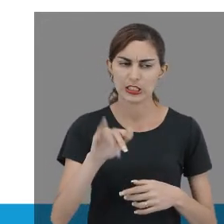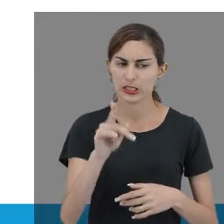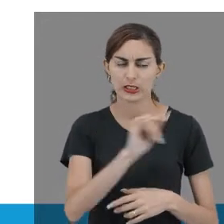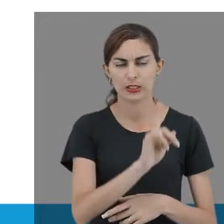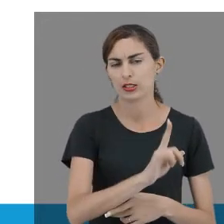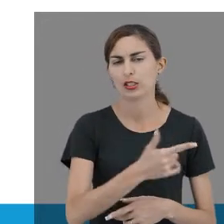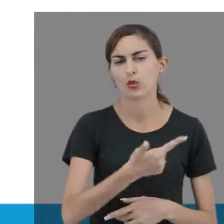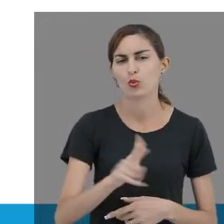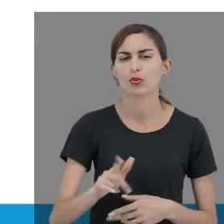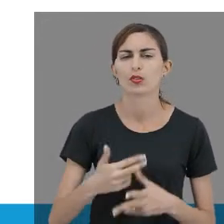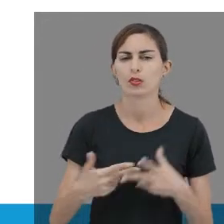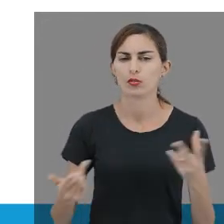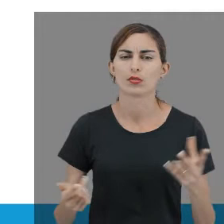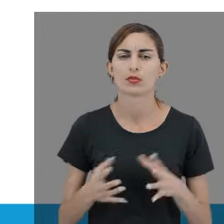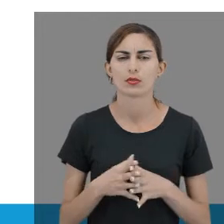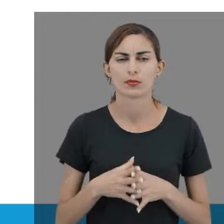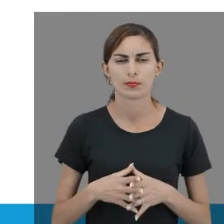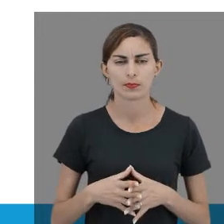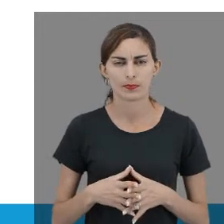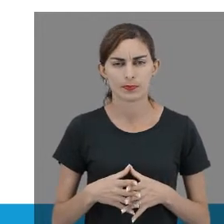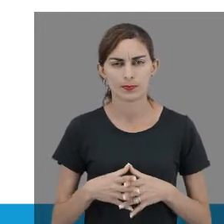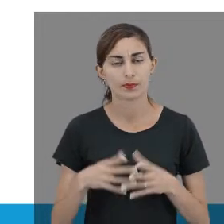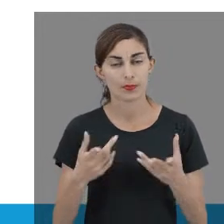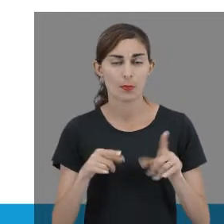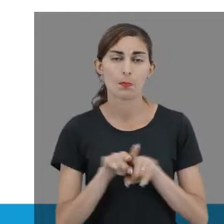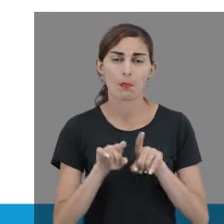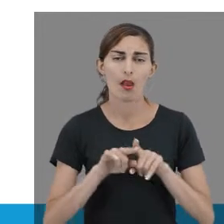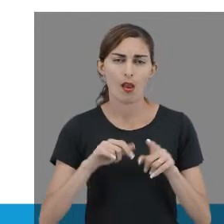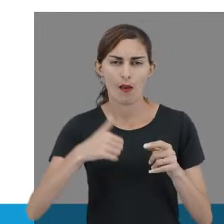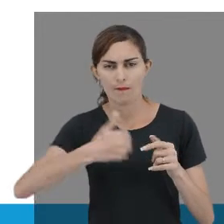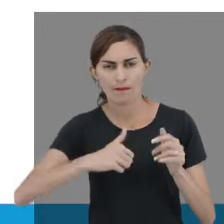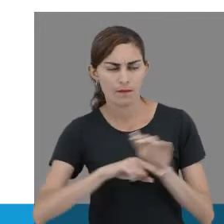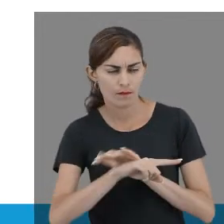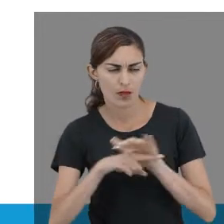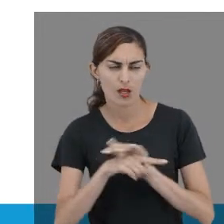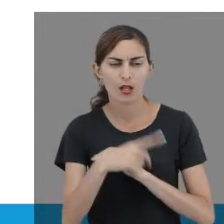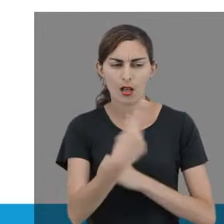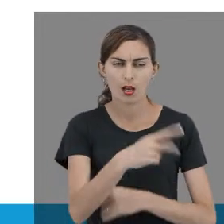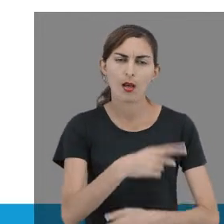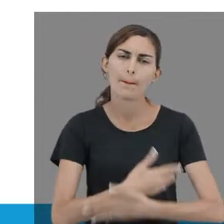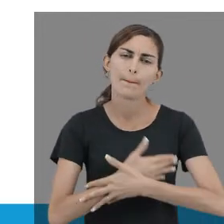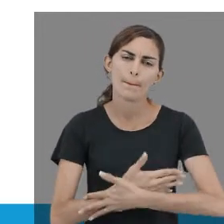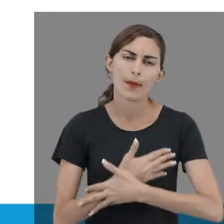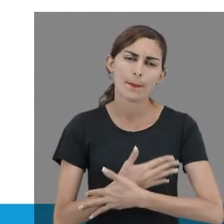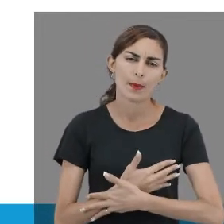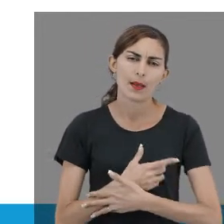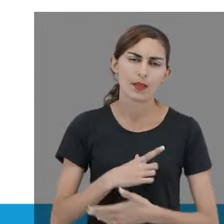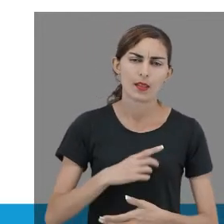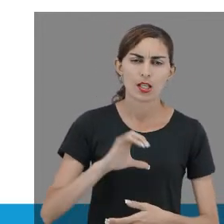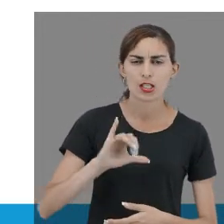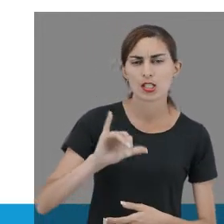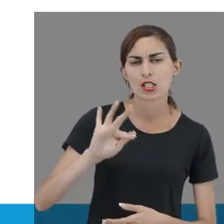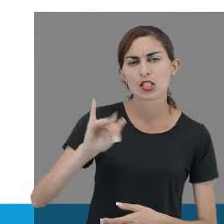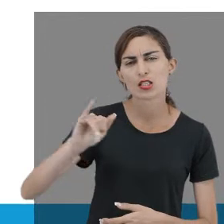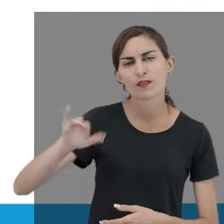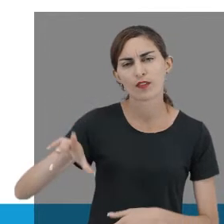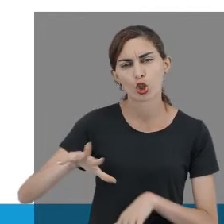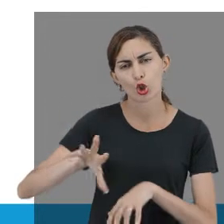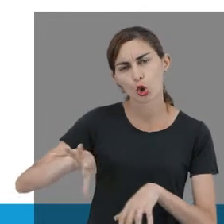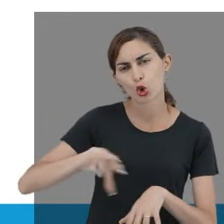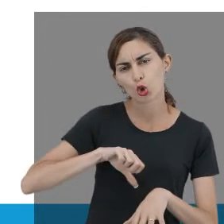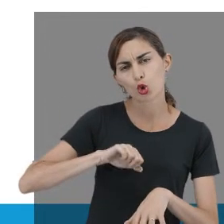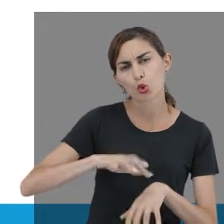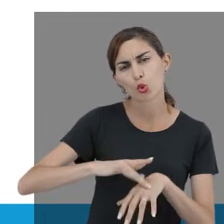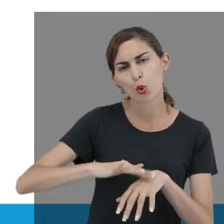o poder de descartar. Normalmente, você avalia também se aquele bebê tem um